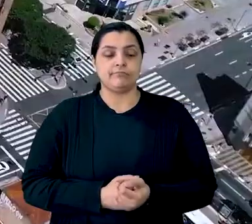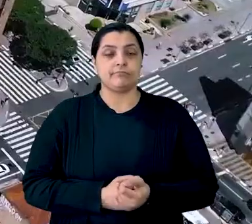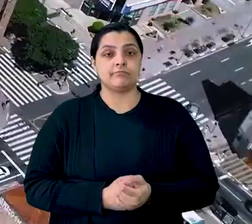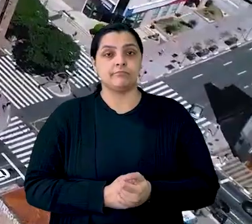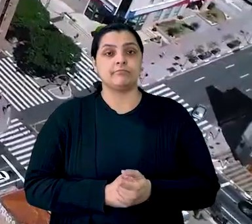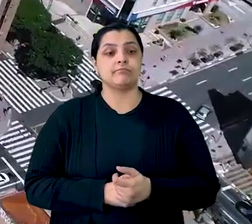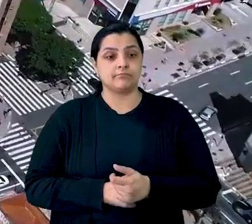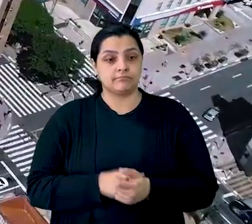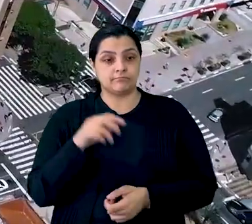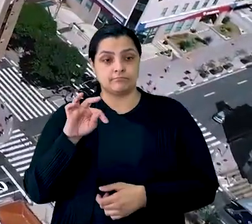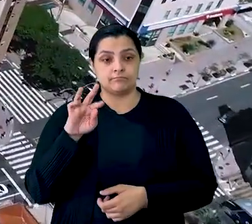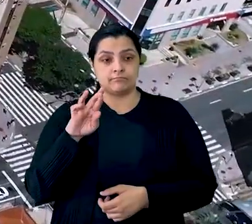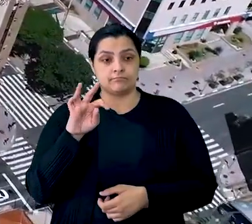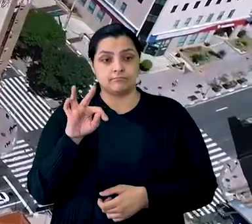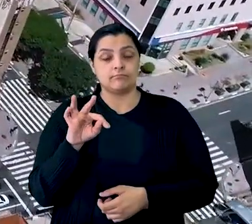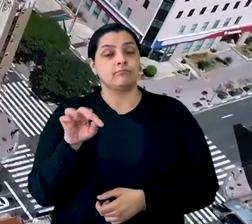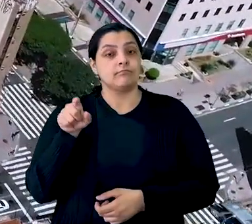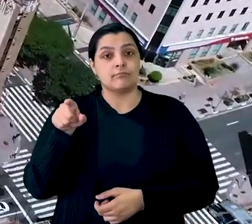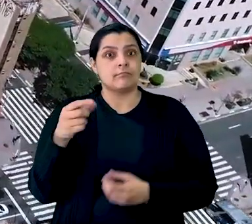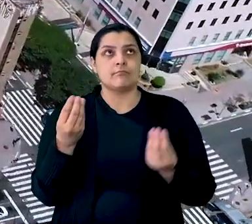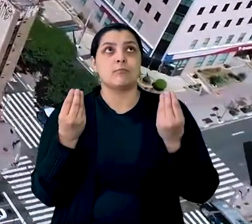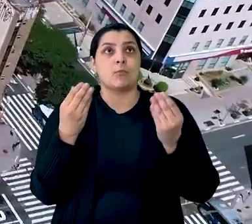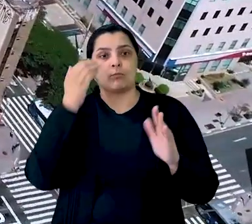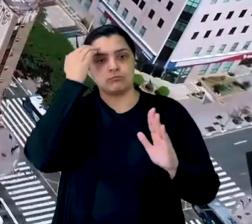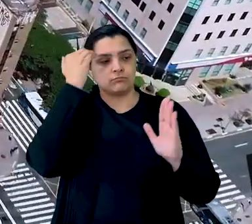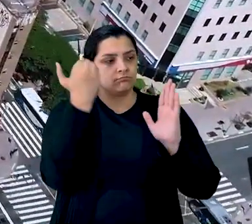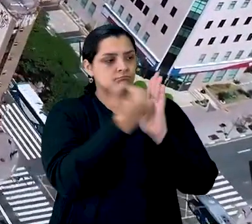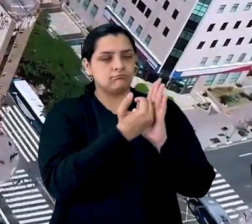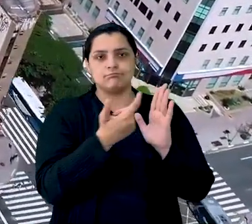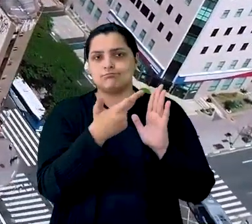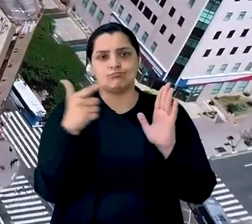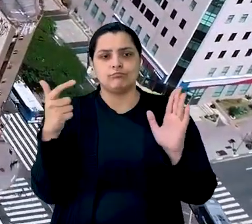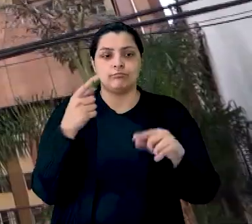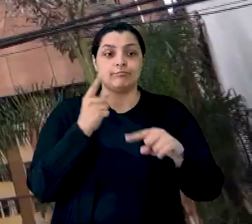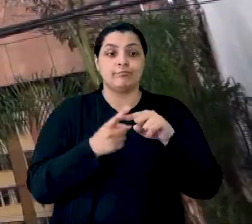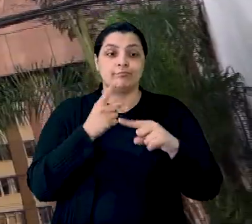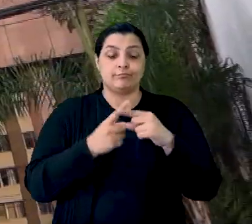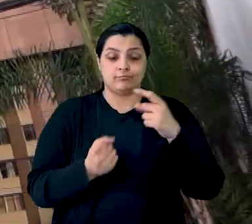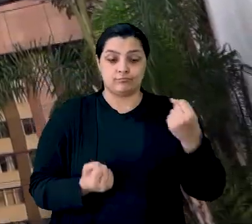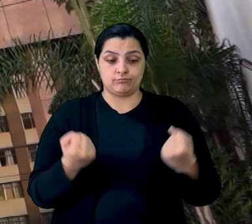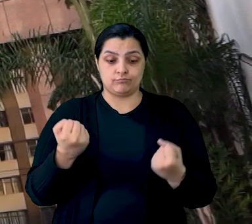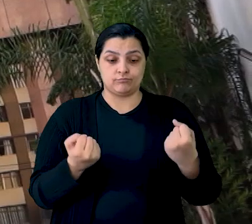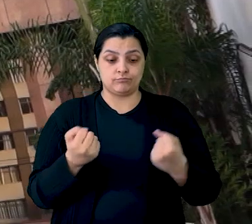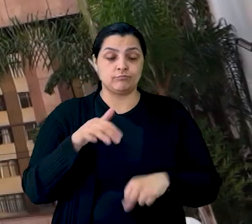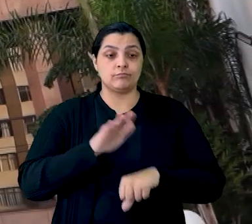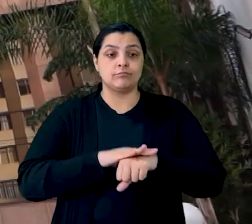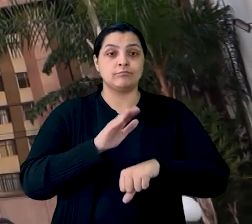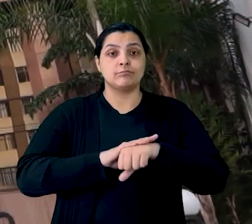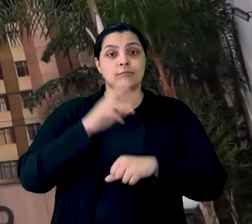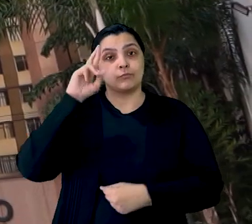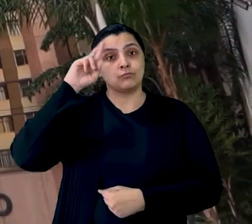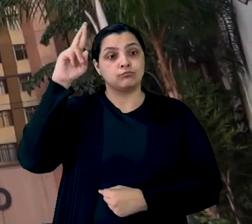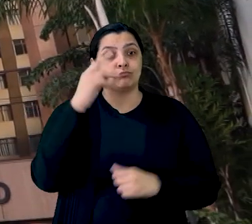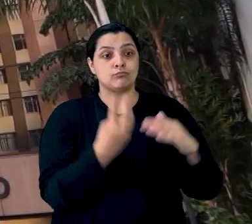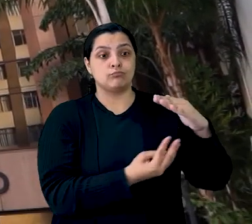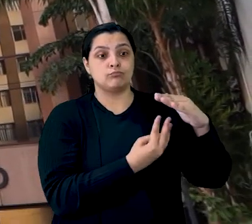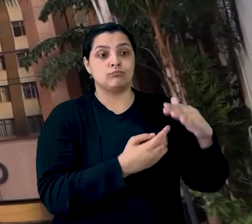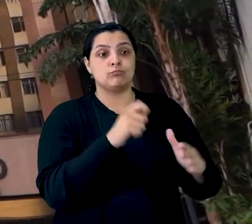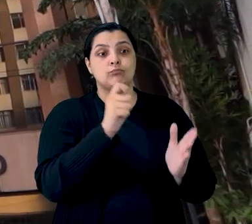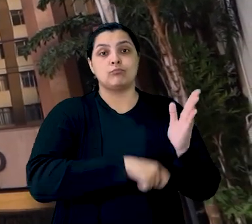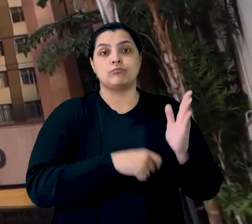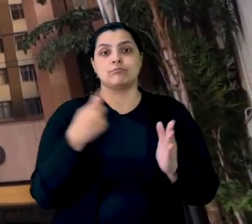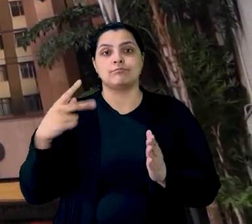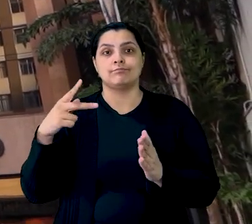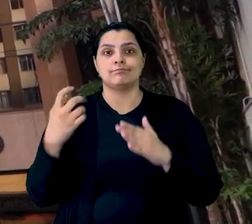entendimento. Para o TRT, a Raízen não teria como cumprir a decisão, uma vez que os veículos são de propriedade de